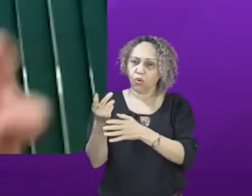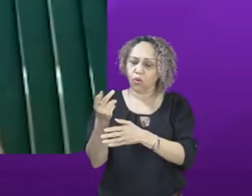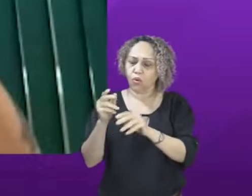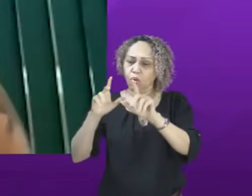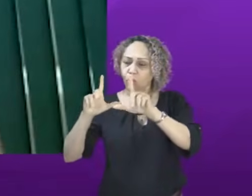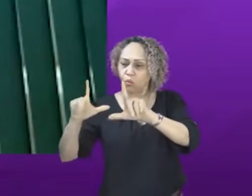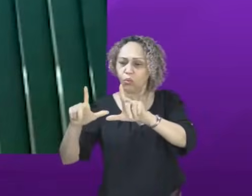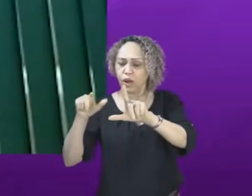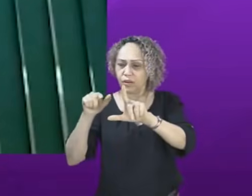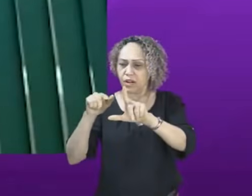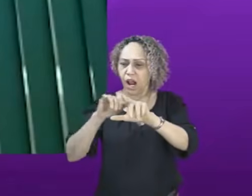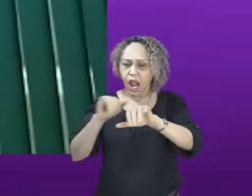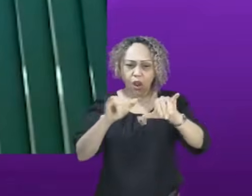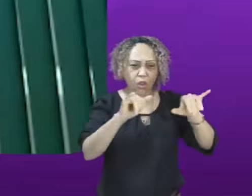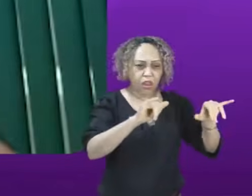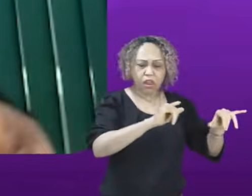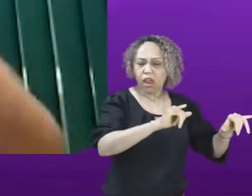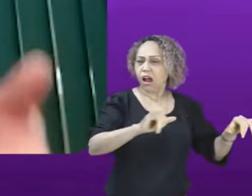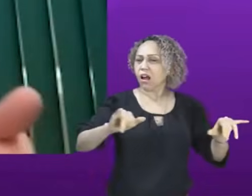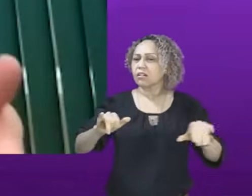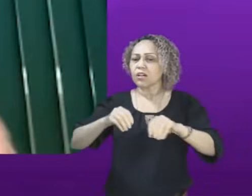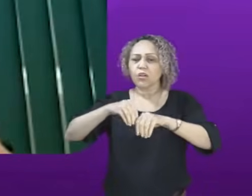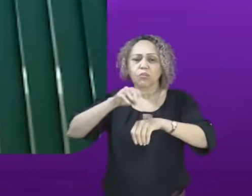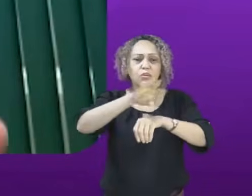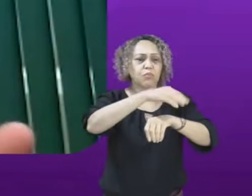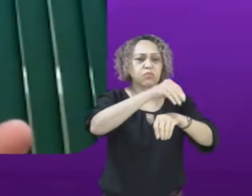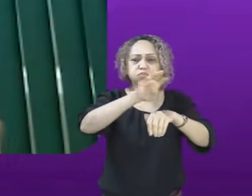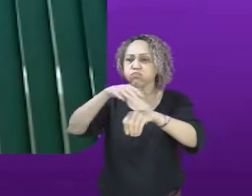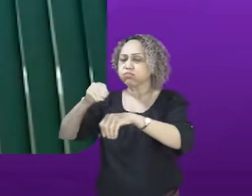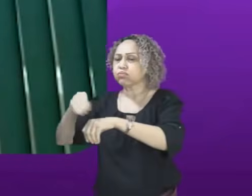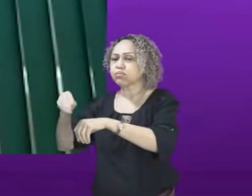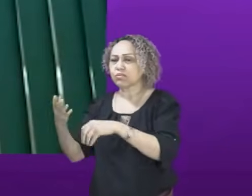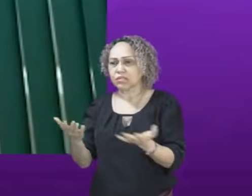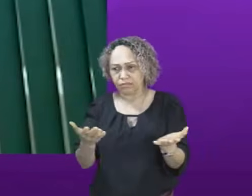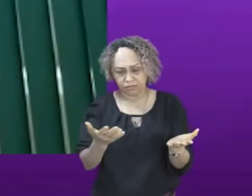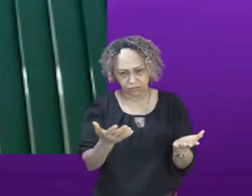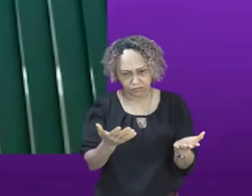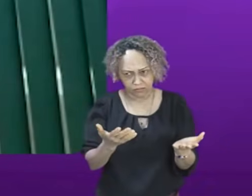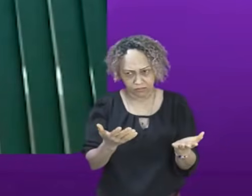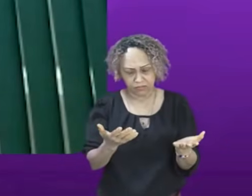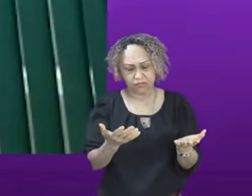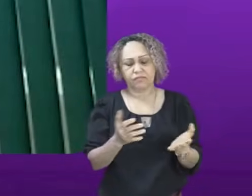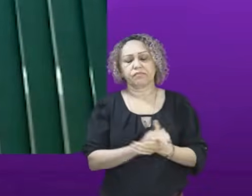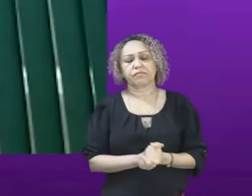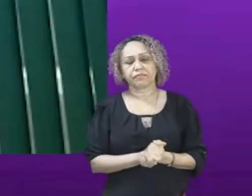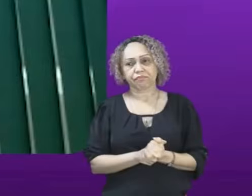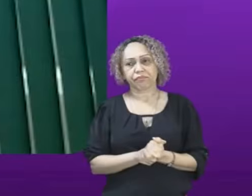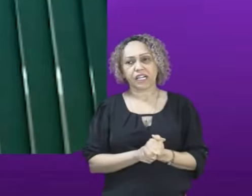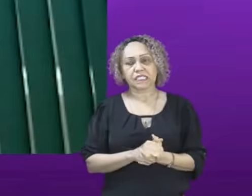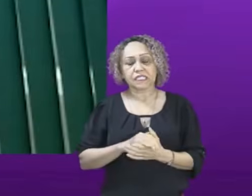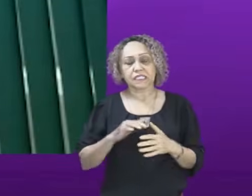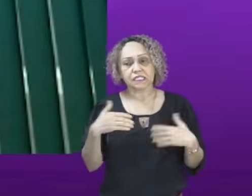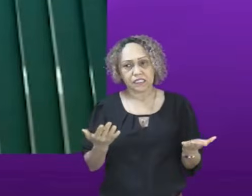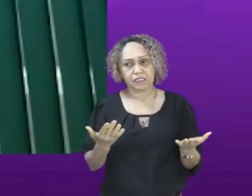um release, uma matéria para a imprensa e distribuir isso para os veículos de imprensa daquela região que precisa saber disso. Então,